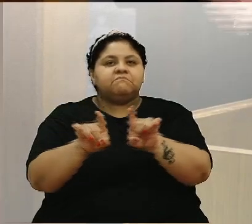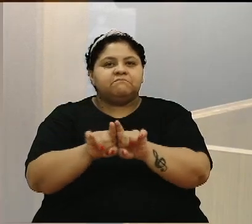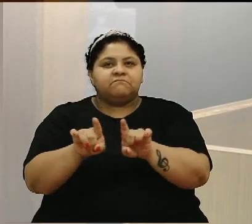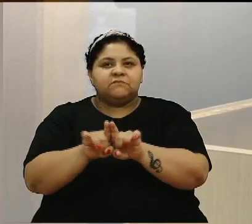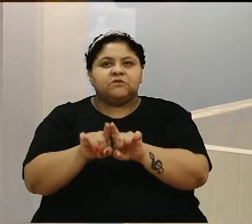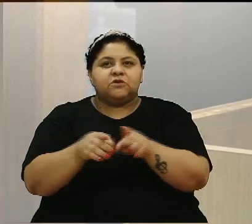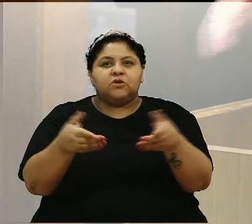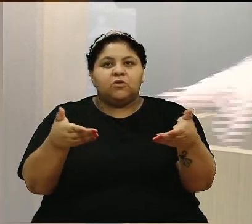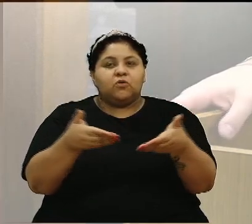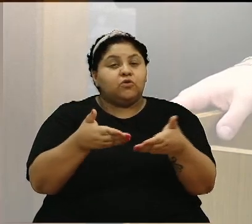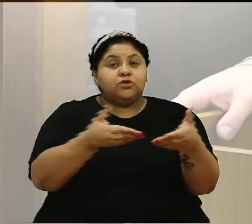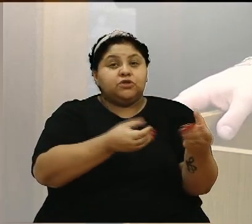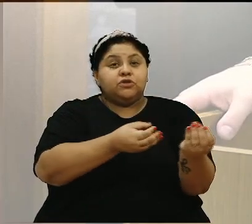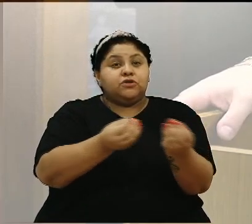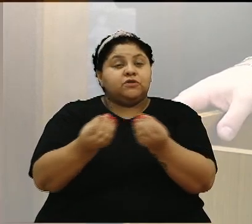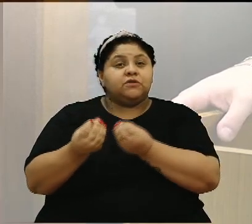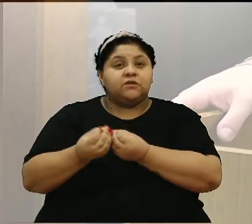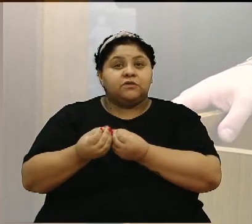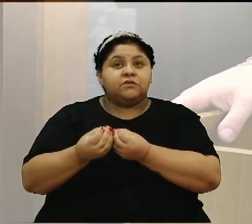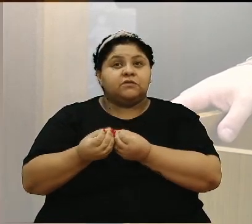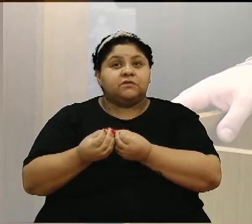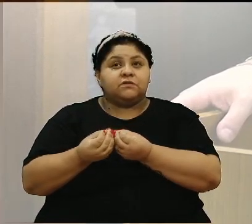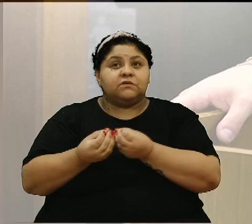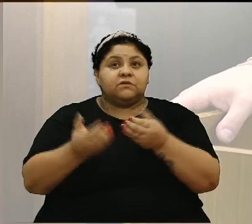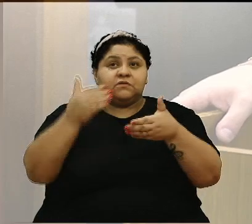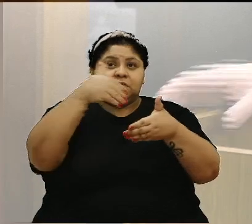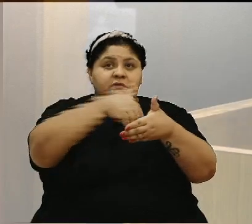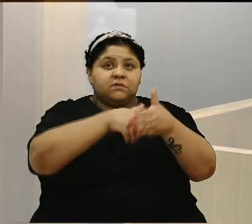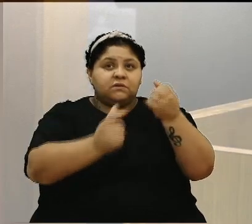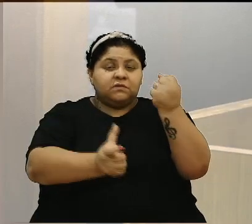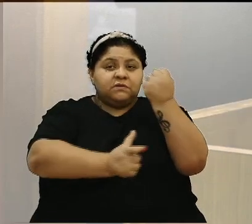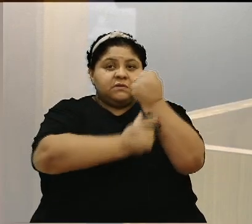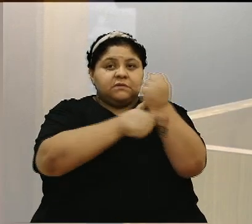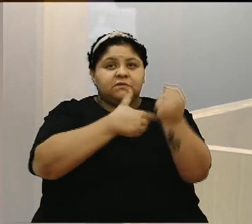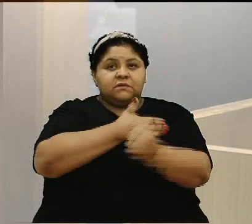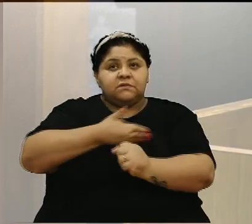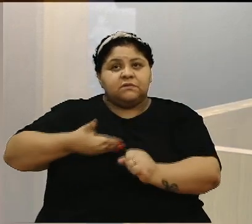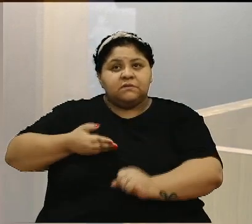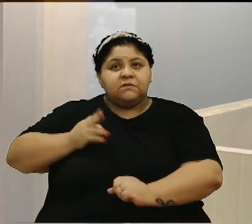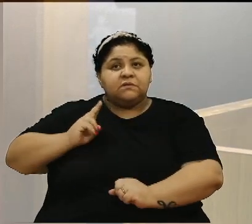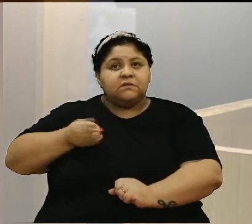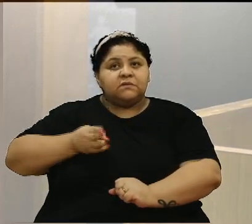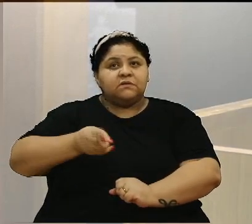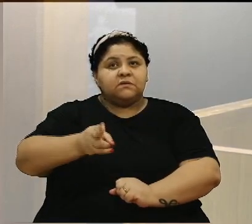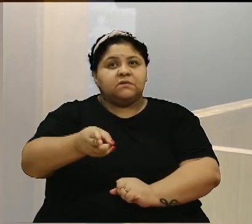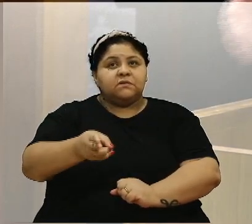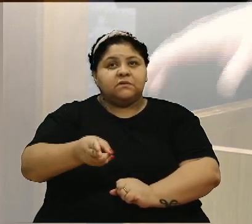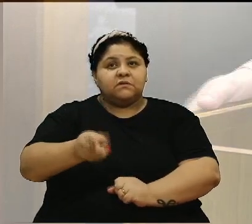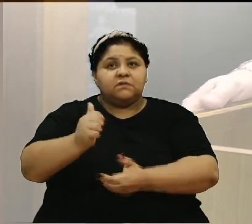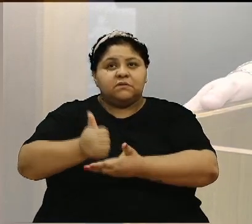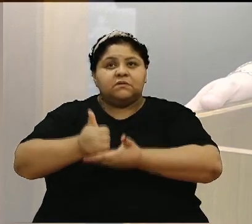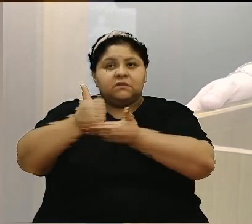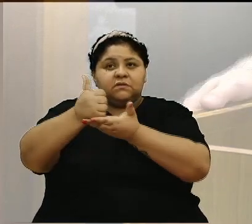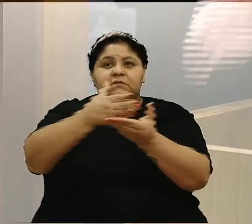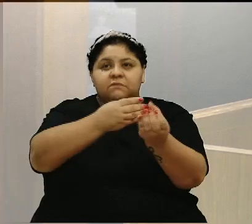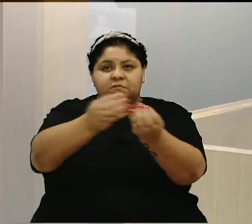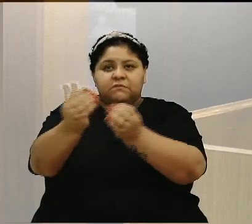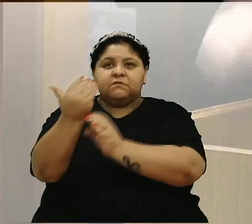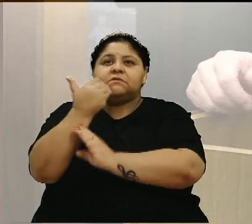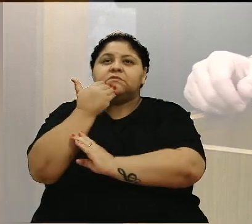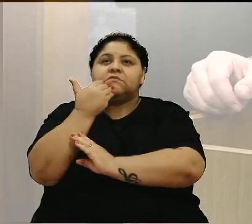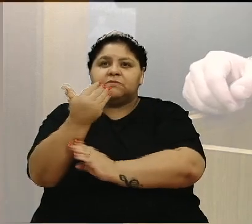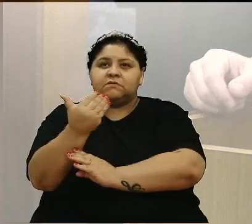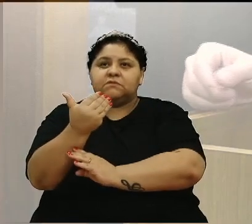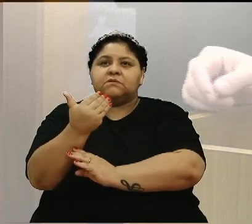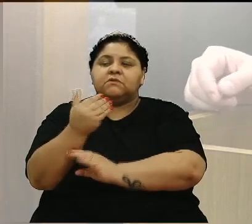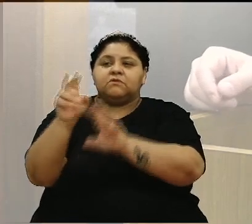não esteja muito inserido na área da segurança pública, sempre contribui muito e solicita, em especial